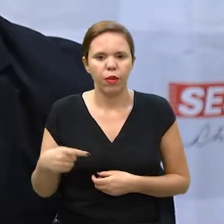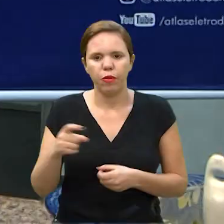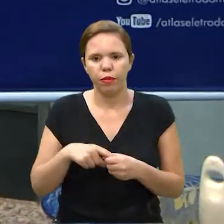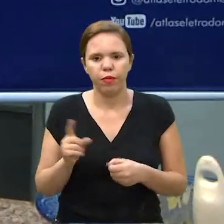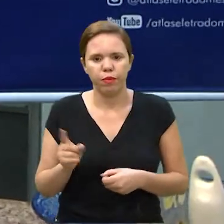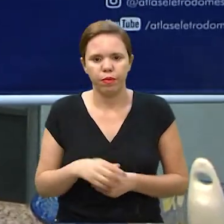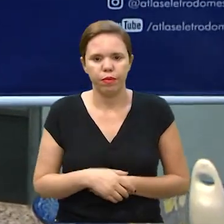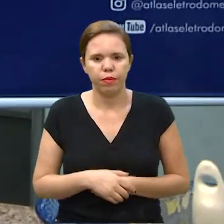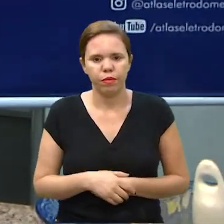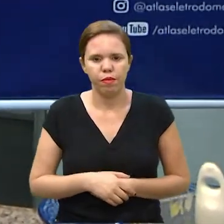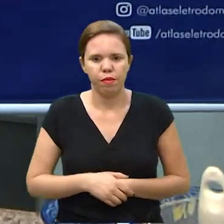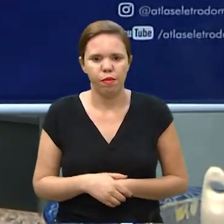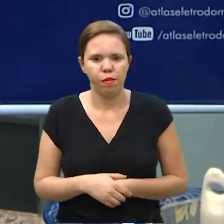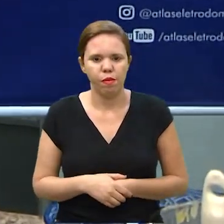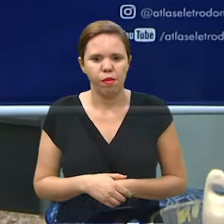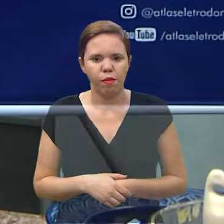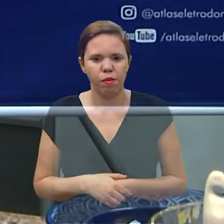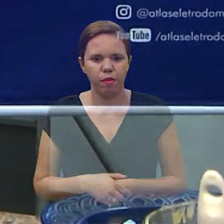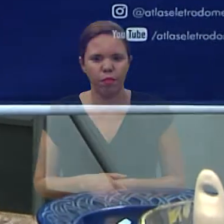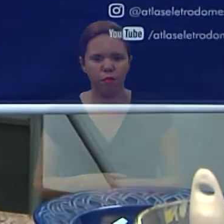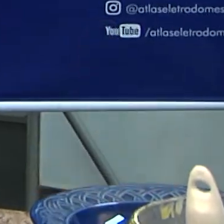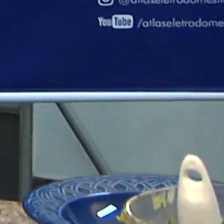então.